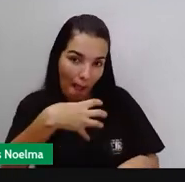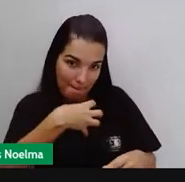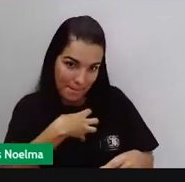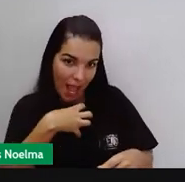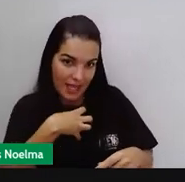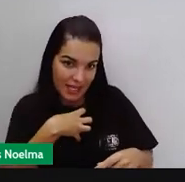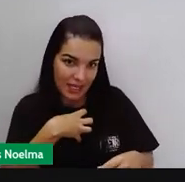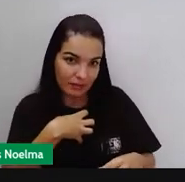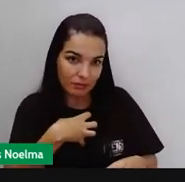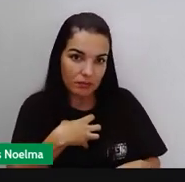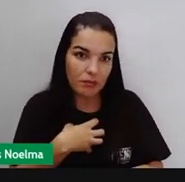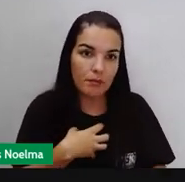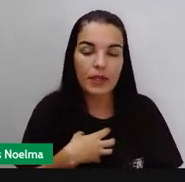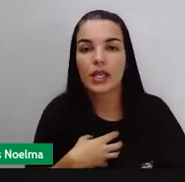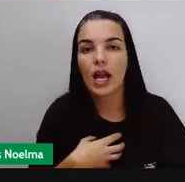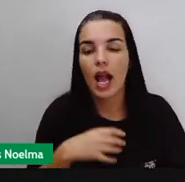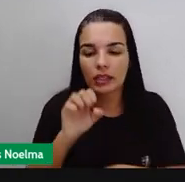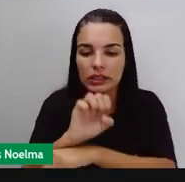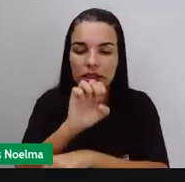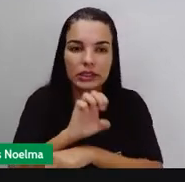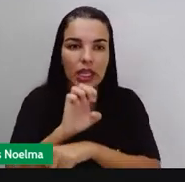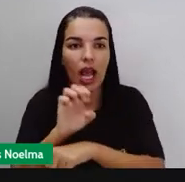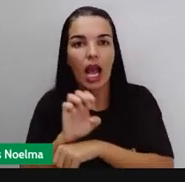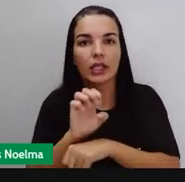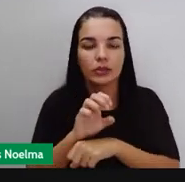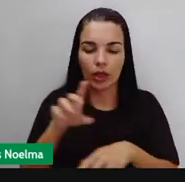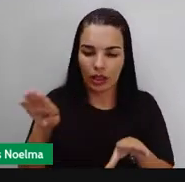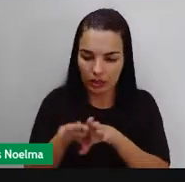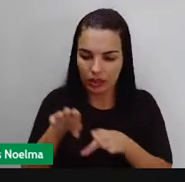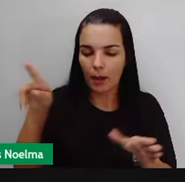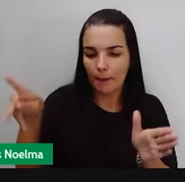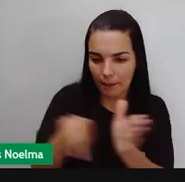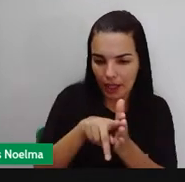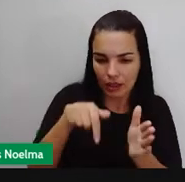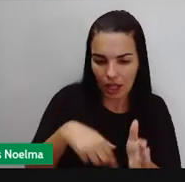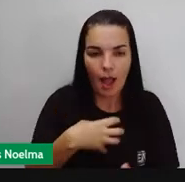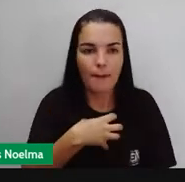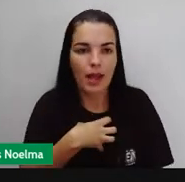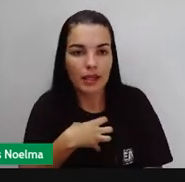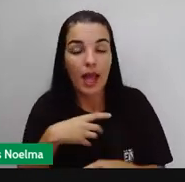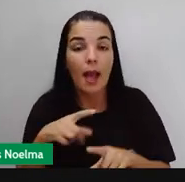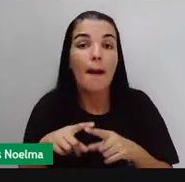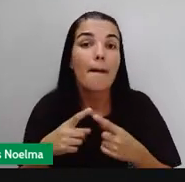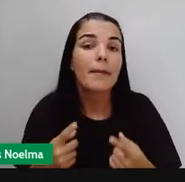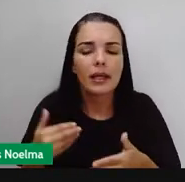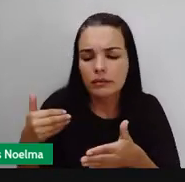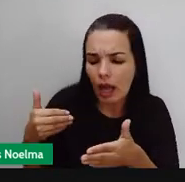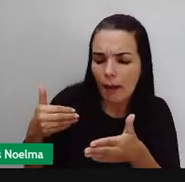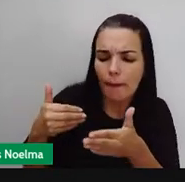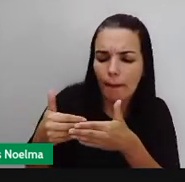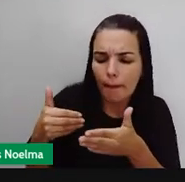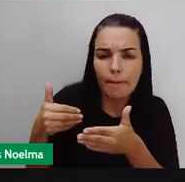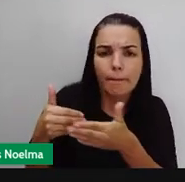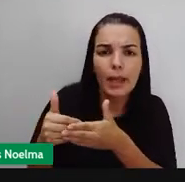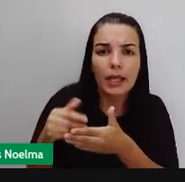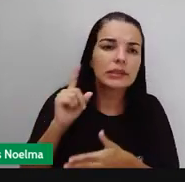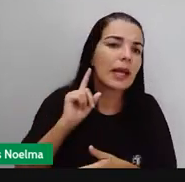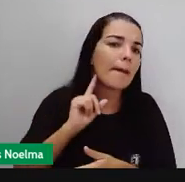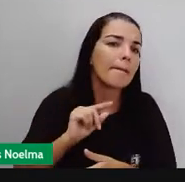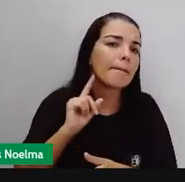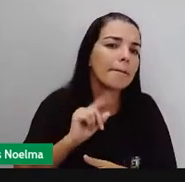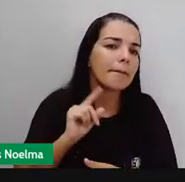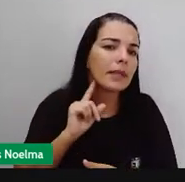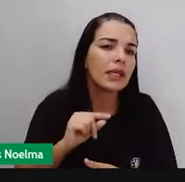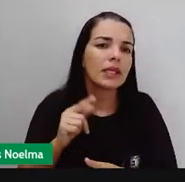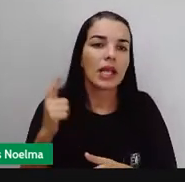é um município só, porque Santa Maria da Vitória também pertence à Bahia. Porém, como está próximo mais a Minas Gerais,